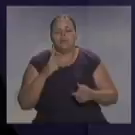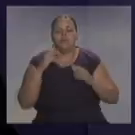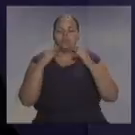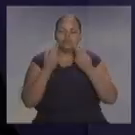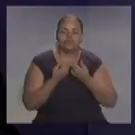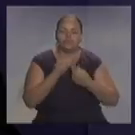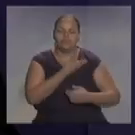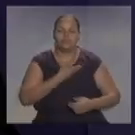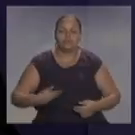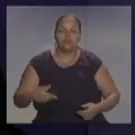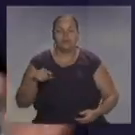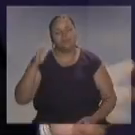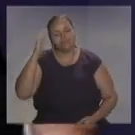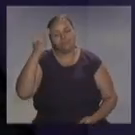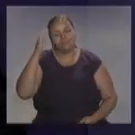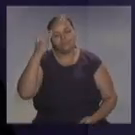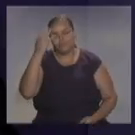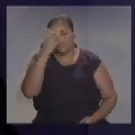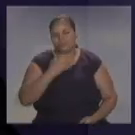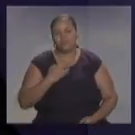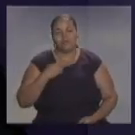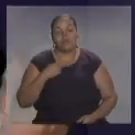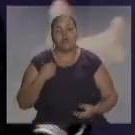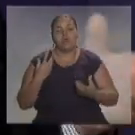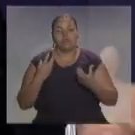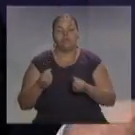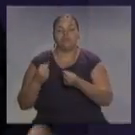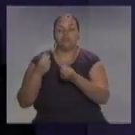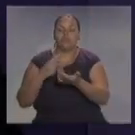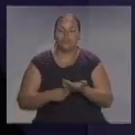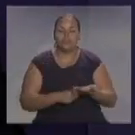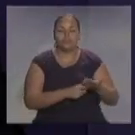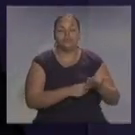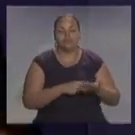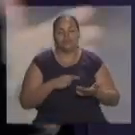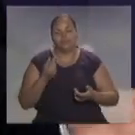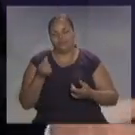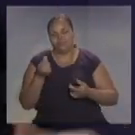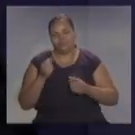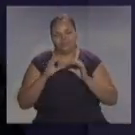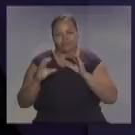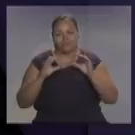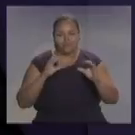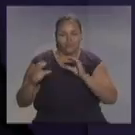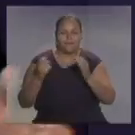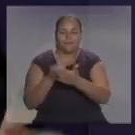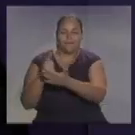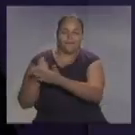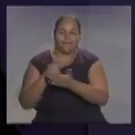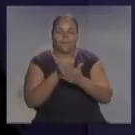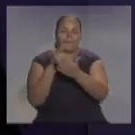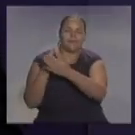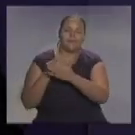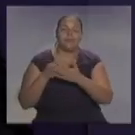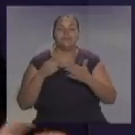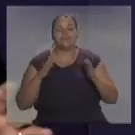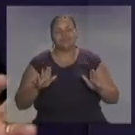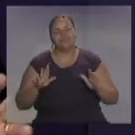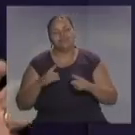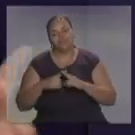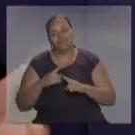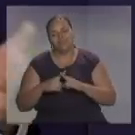com o governador, ele entendeu a gravidade, assumiu um compromisso de honrar esses pagamentos,